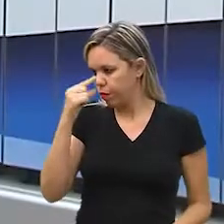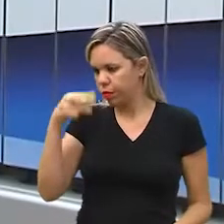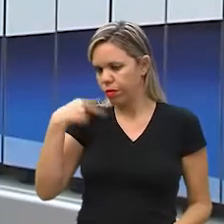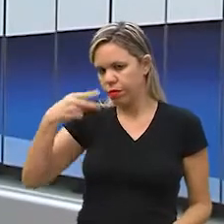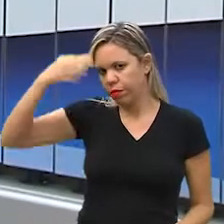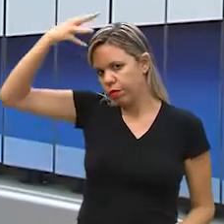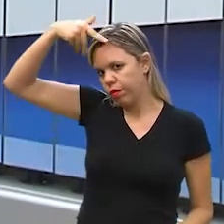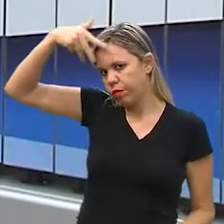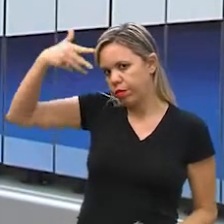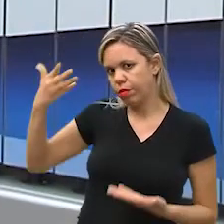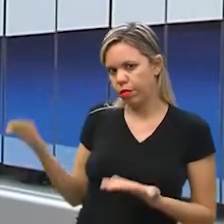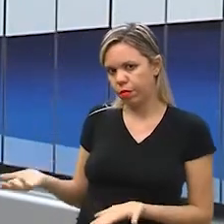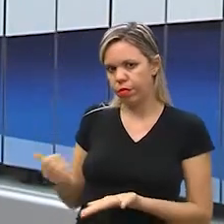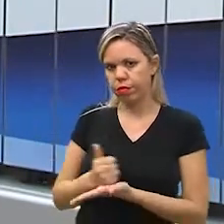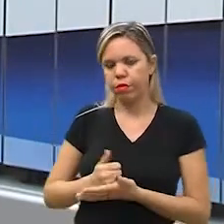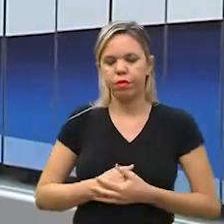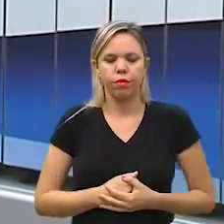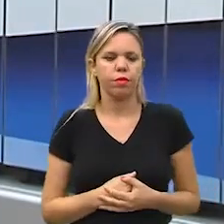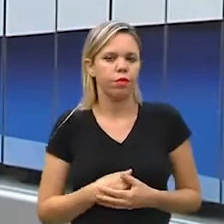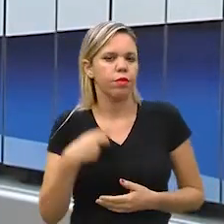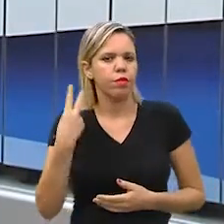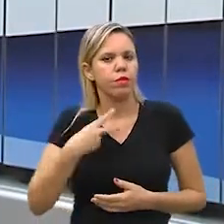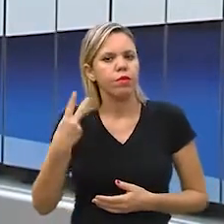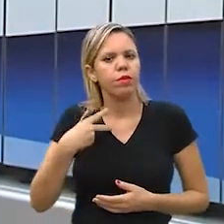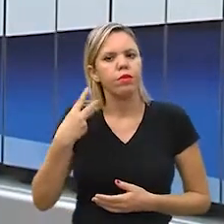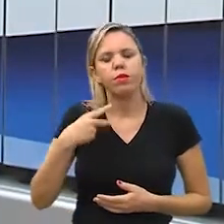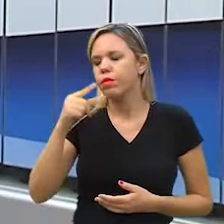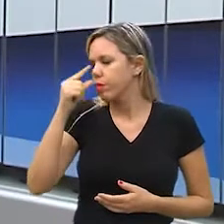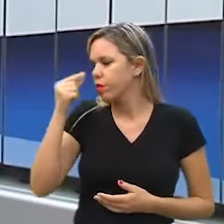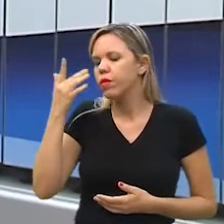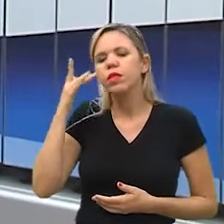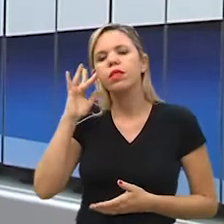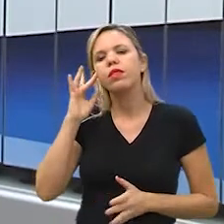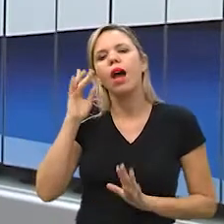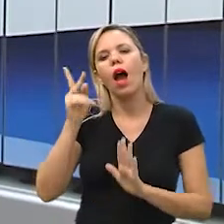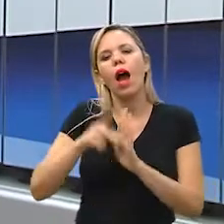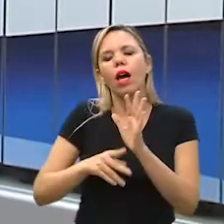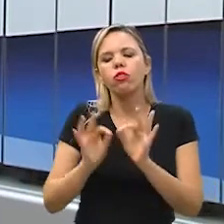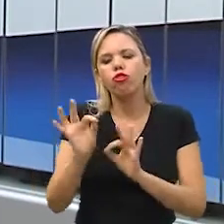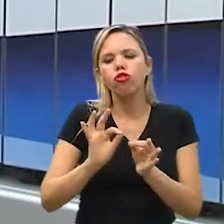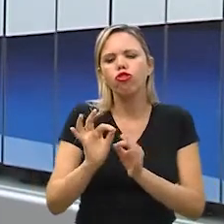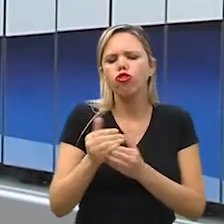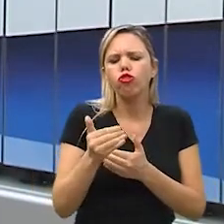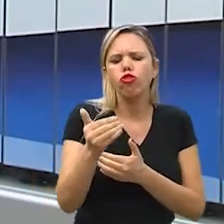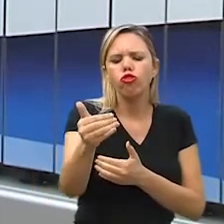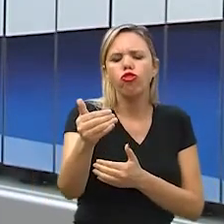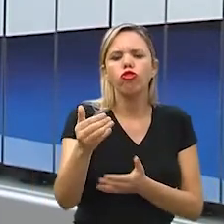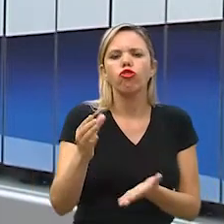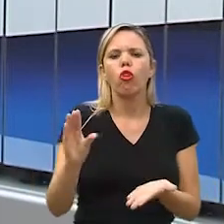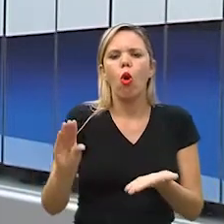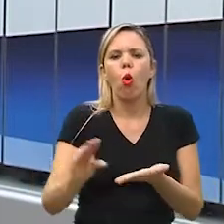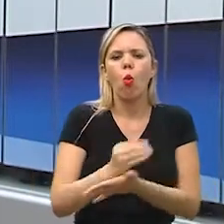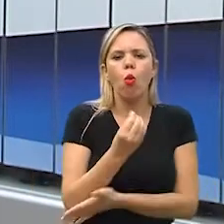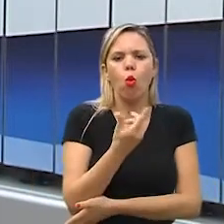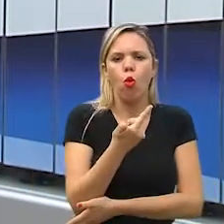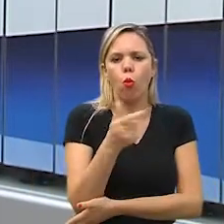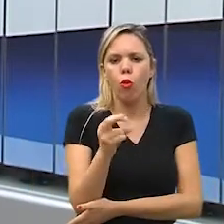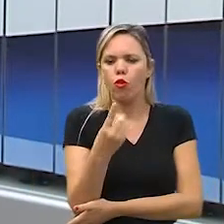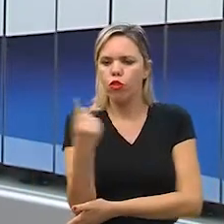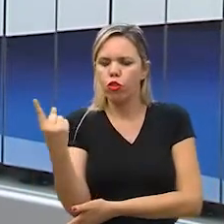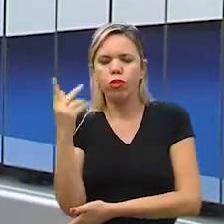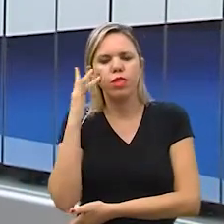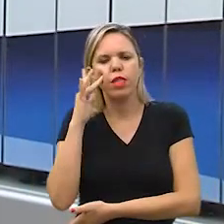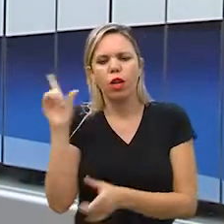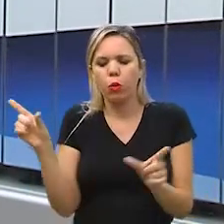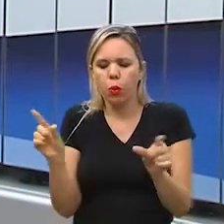e Rodrigo da Farmadic. Vereador Arnaldo, a projeção da arrecadação para 2021 é inferior